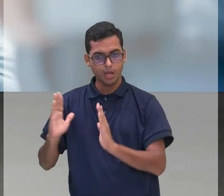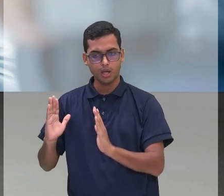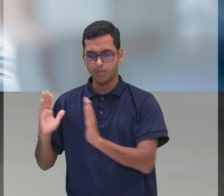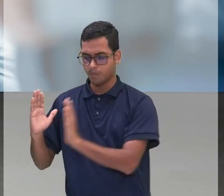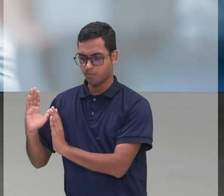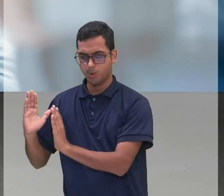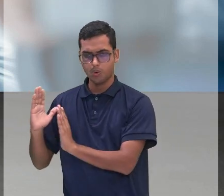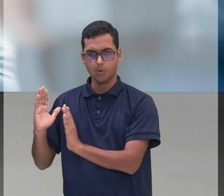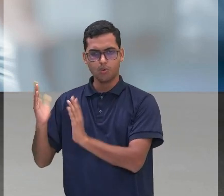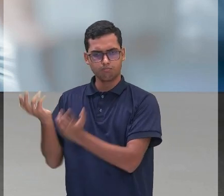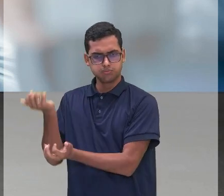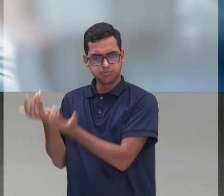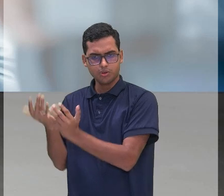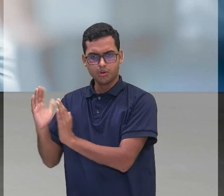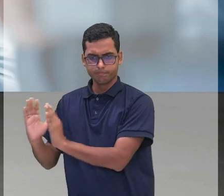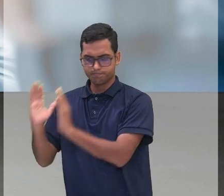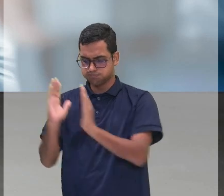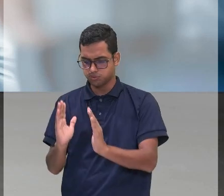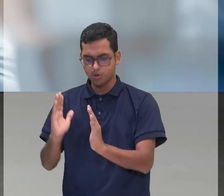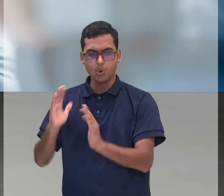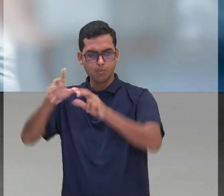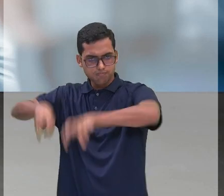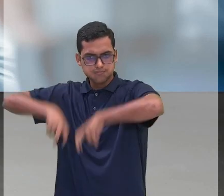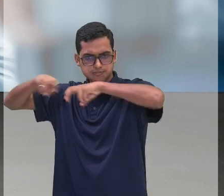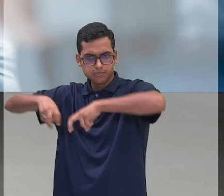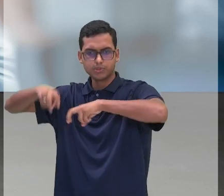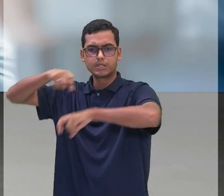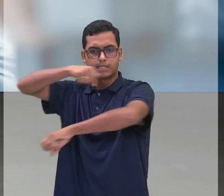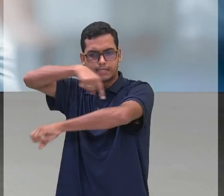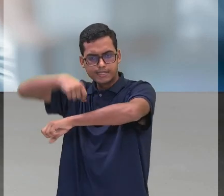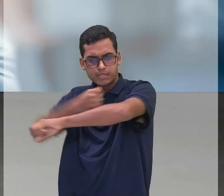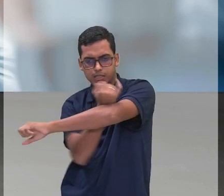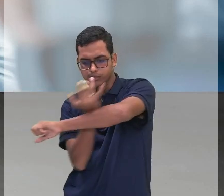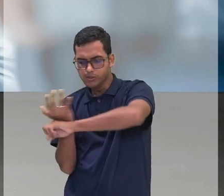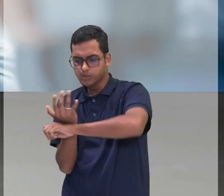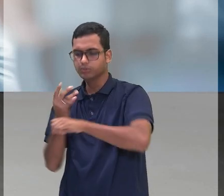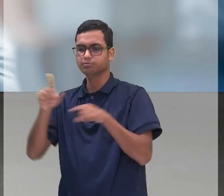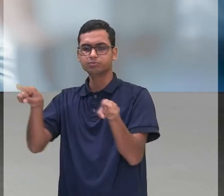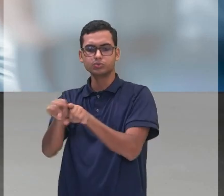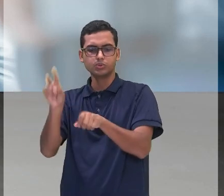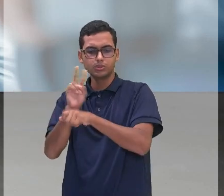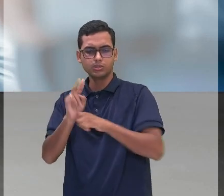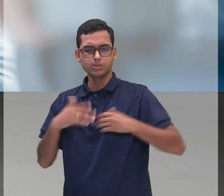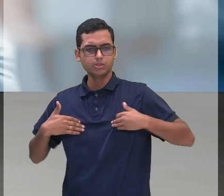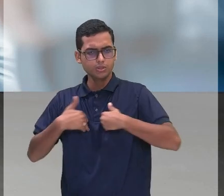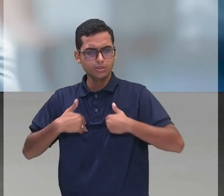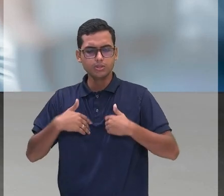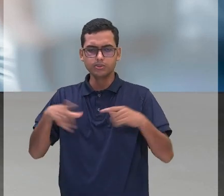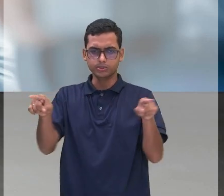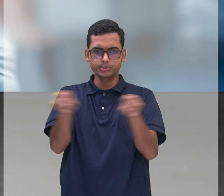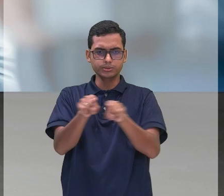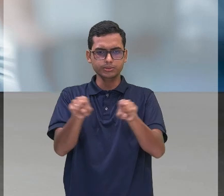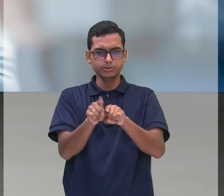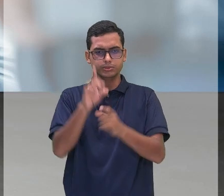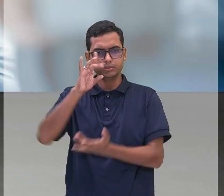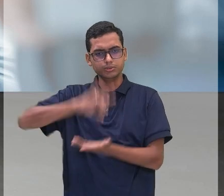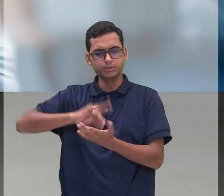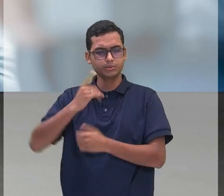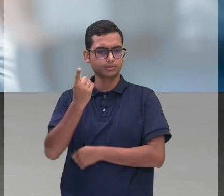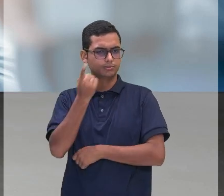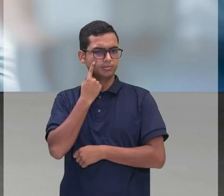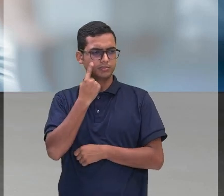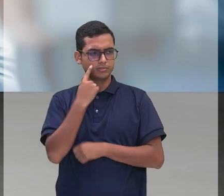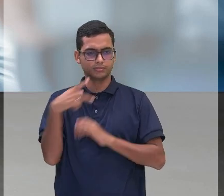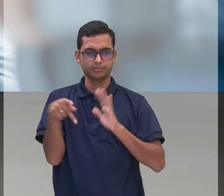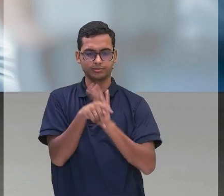ali a importância da terra para a plantação, para domesticar animais, né? Então a gente vai observando que o